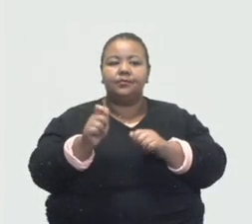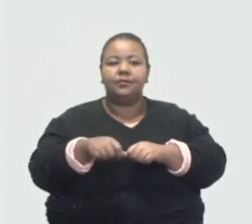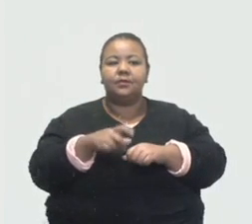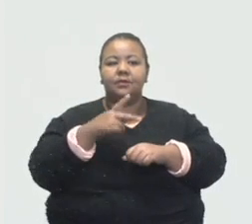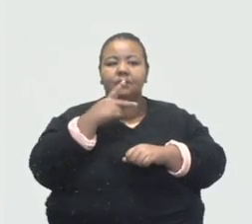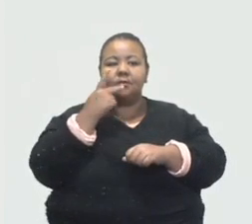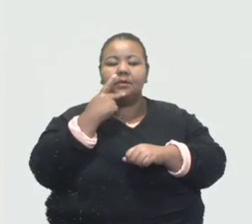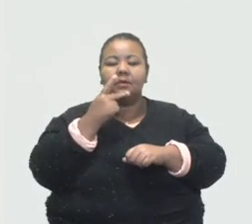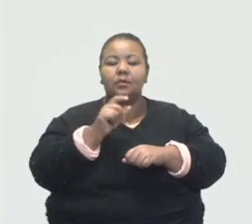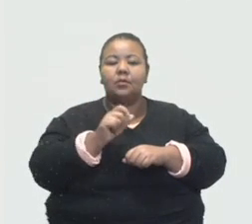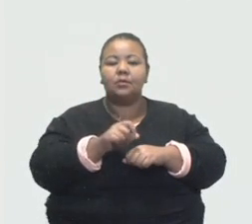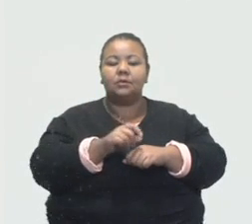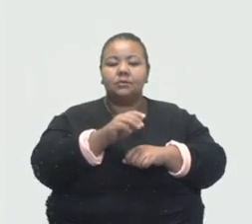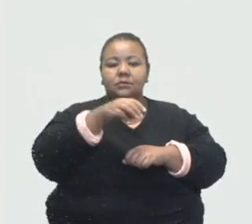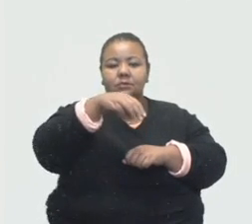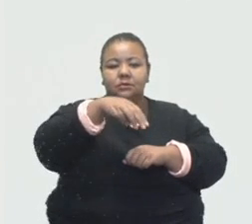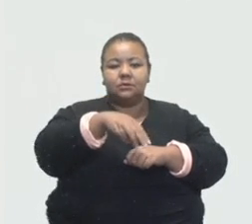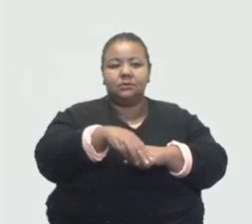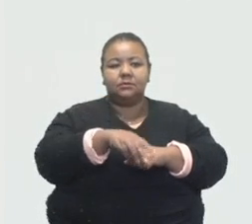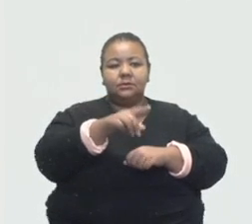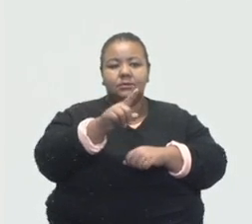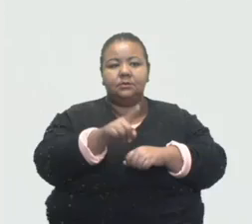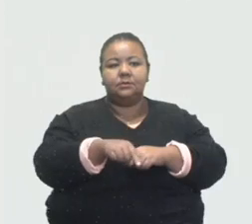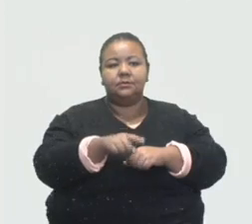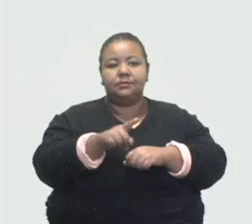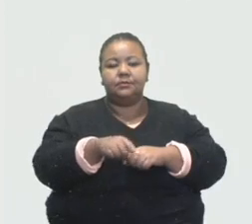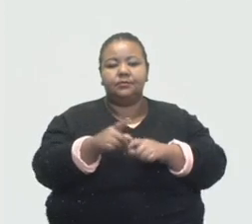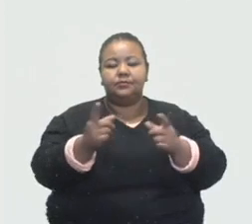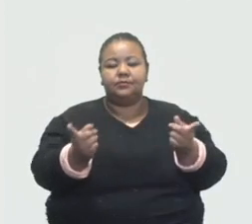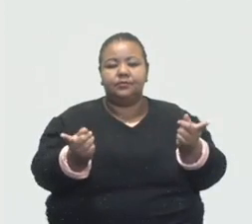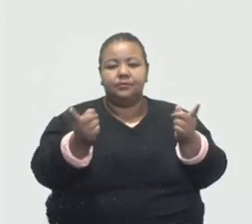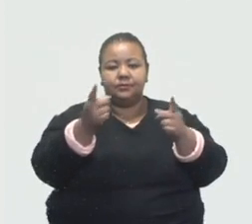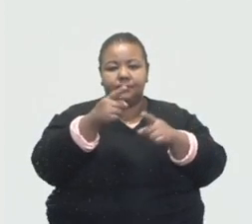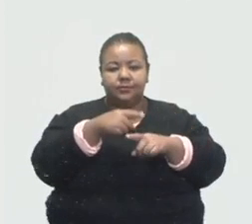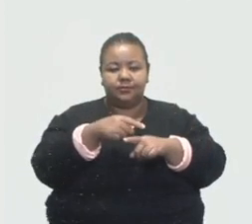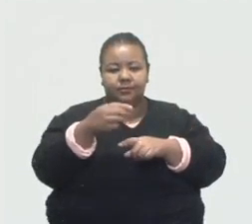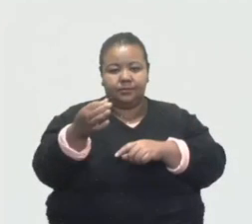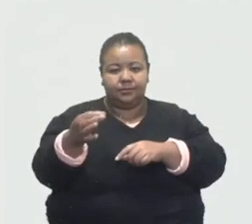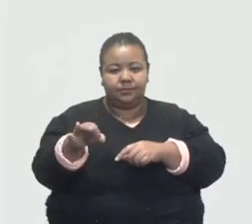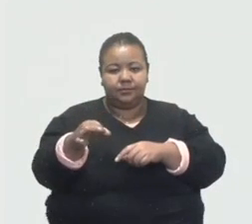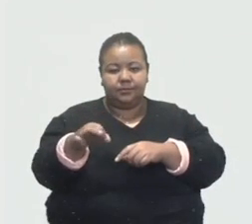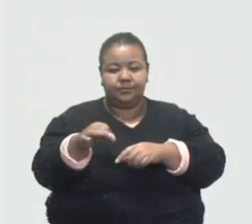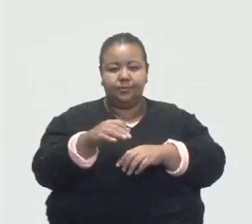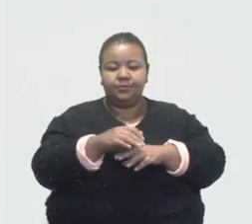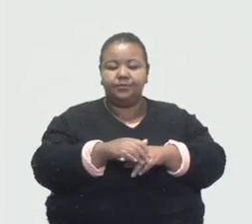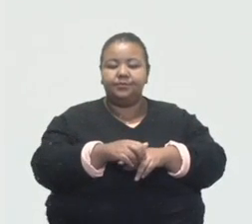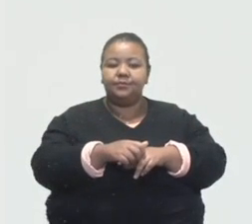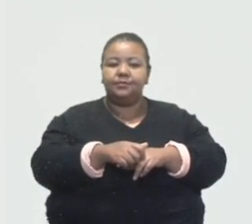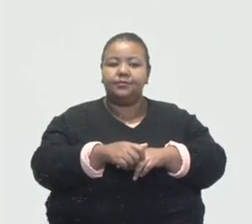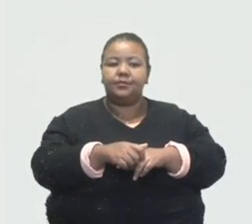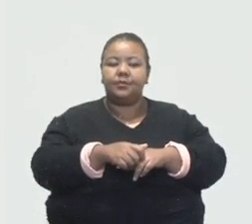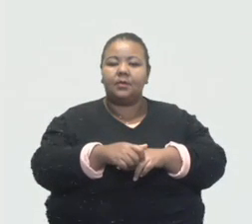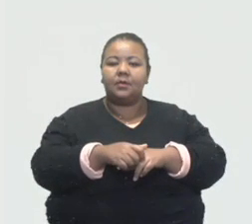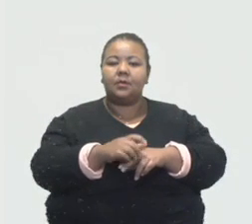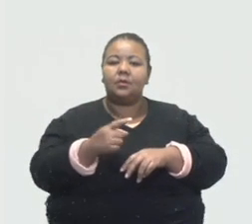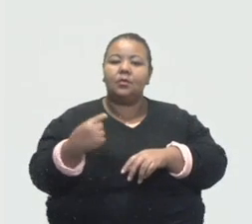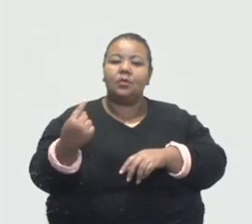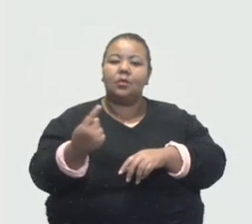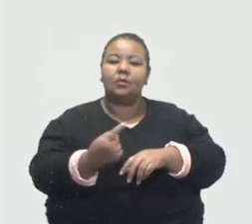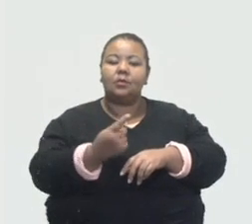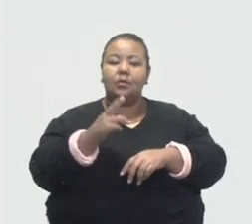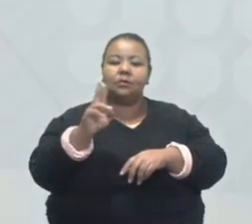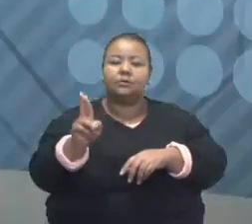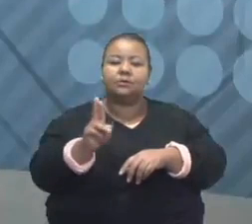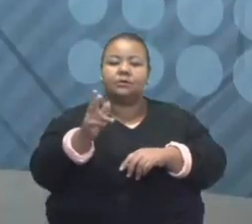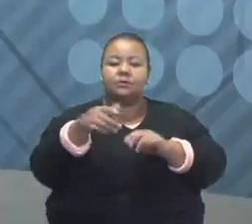dizer que M ela tem que ser invertível, certo? Então, quando nós trabalhamos com esse